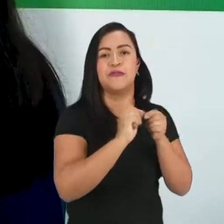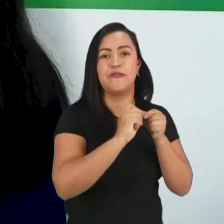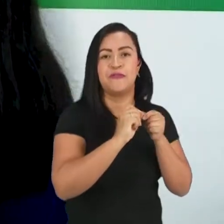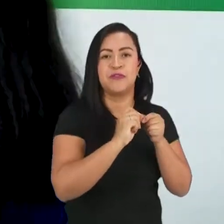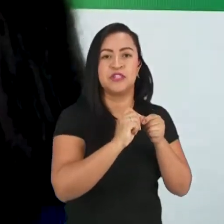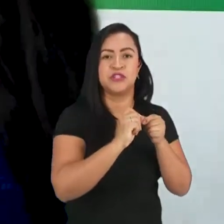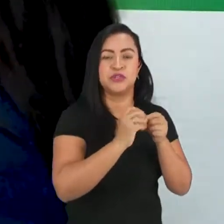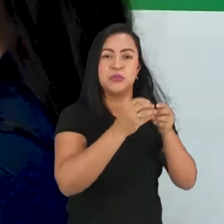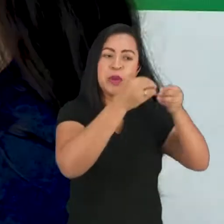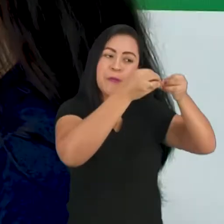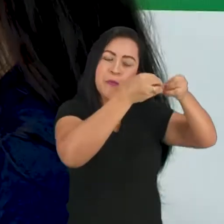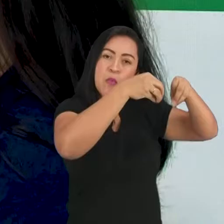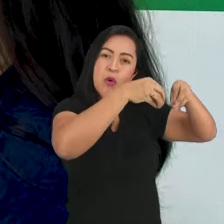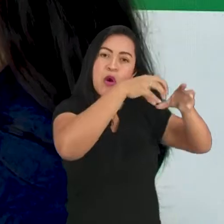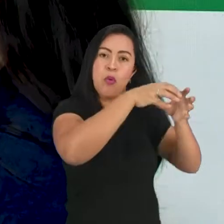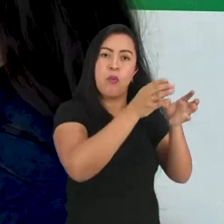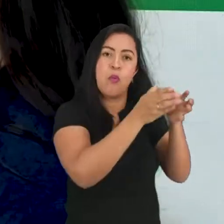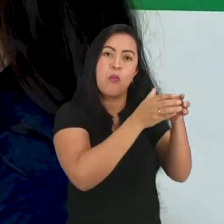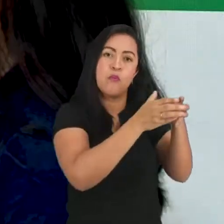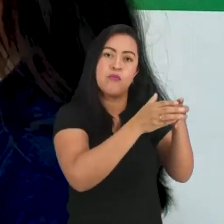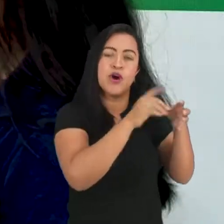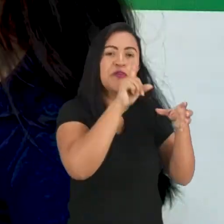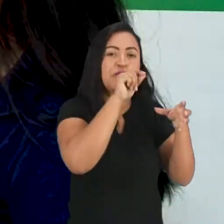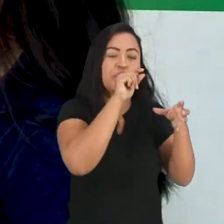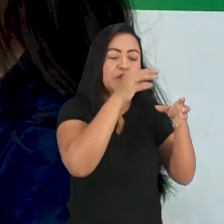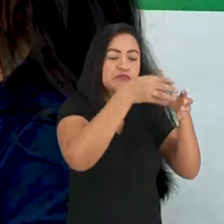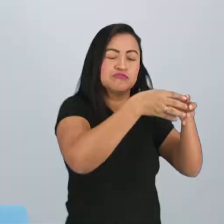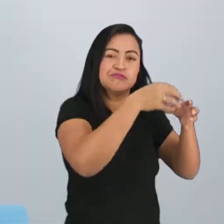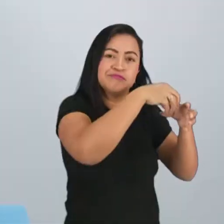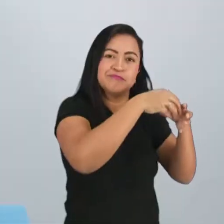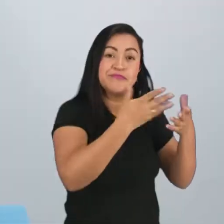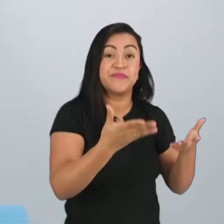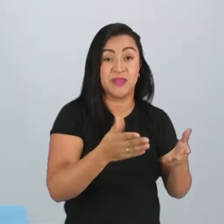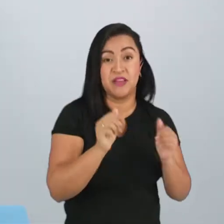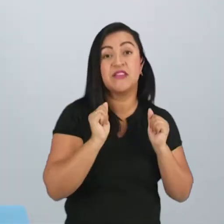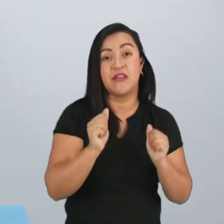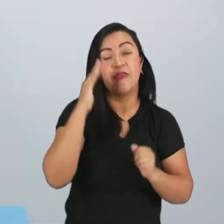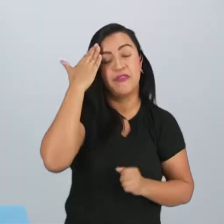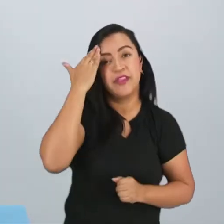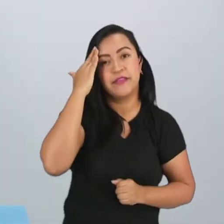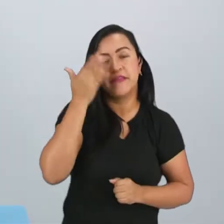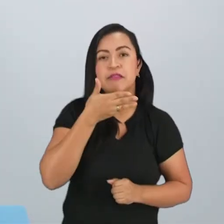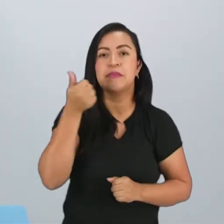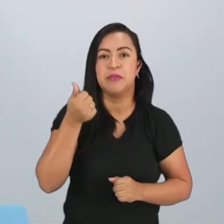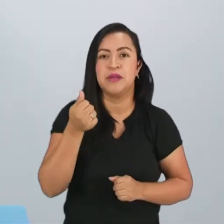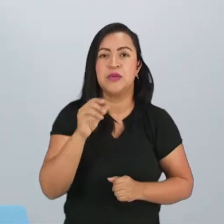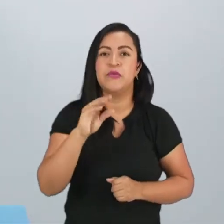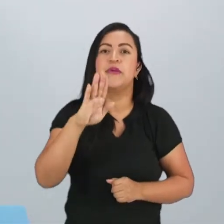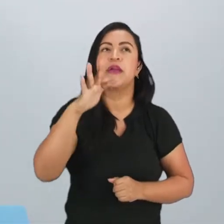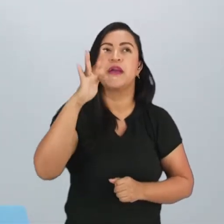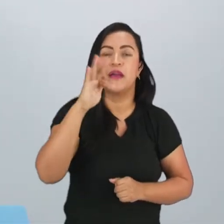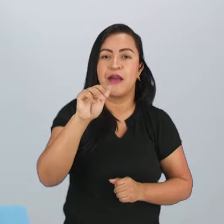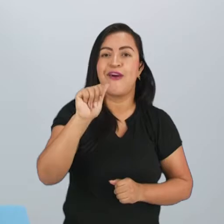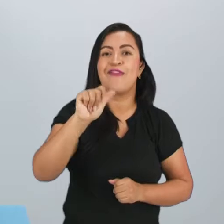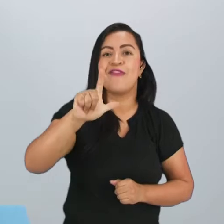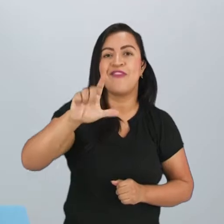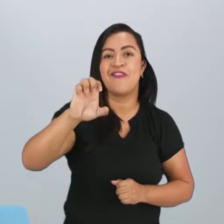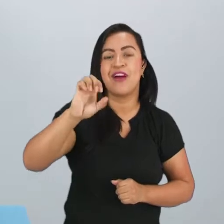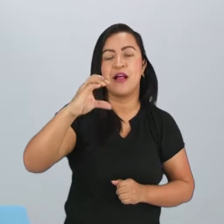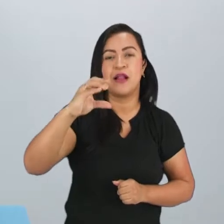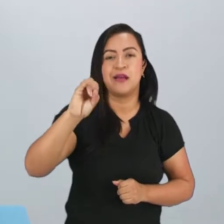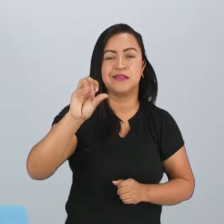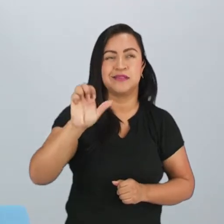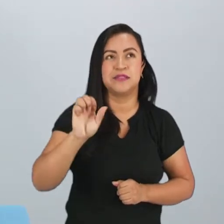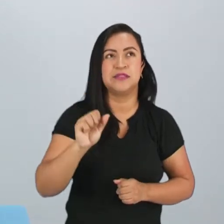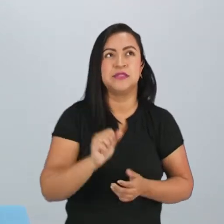de solo aí. Pelas imagens também me ajuda a compreender o que é uma falésia, ó. Quando eu consultar um dicionário, procurar esse significado. Ele